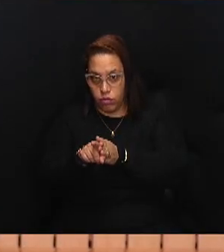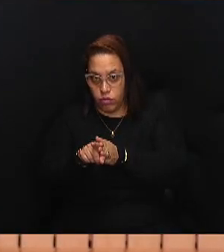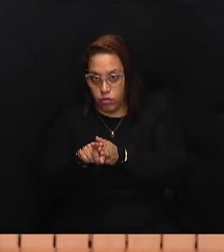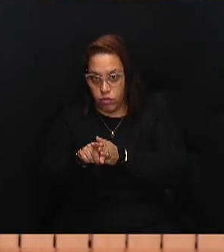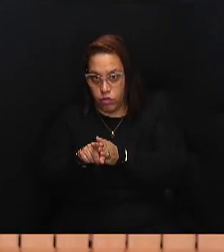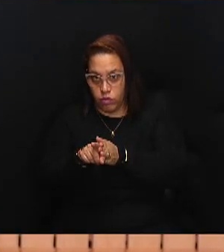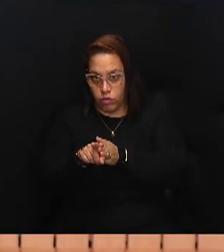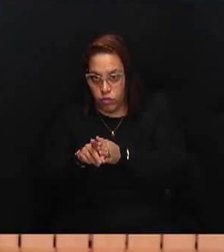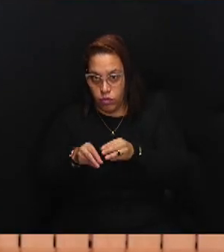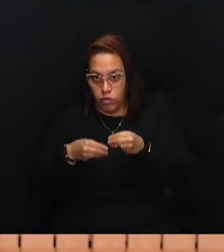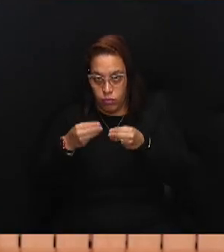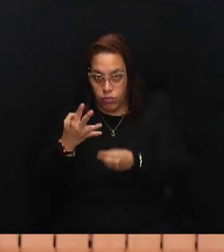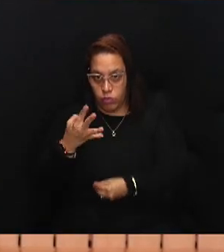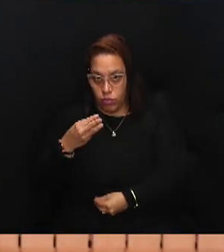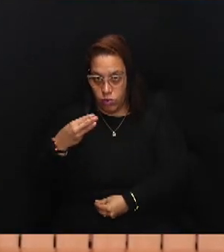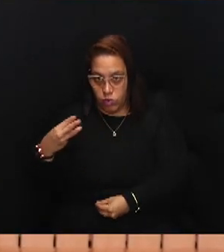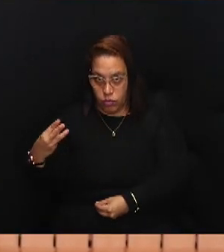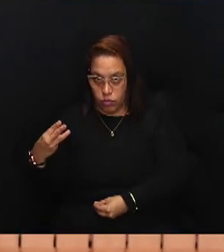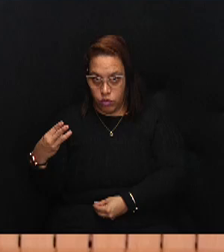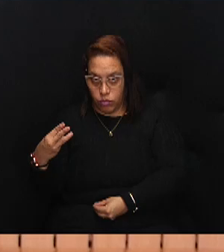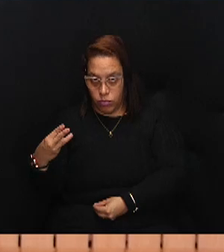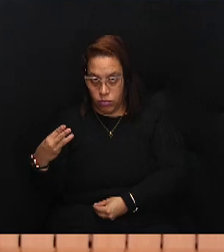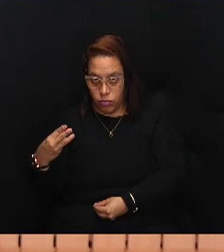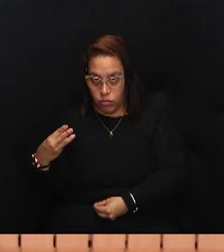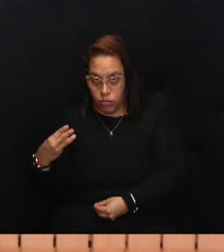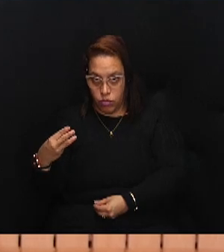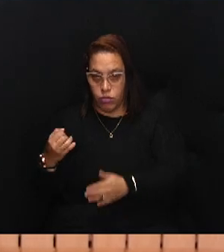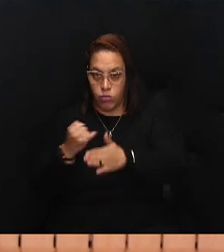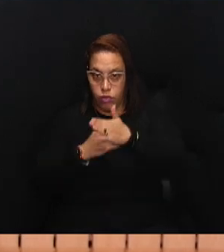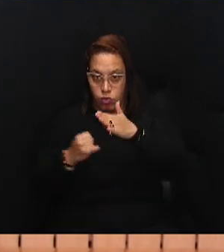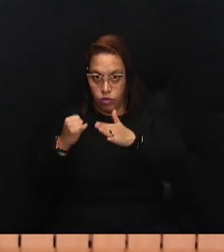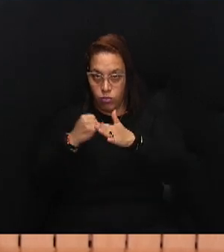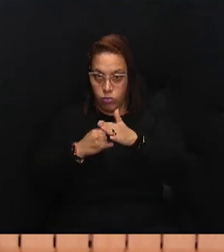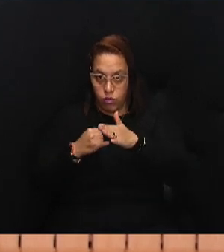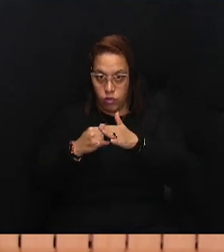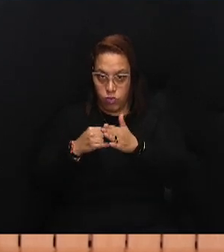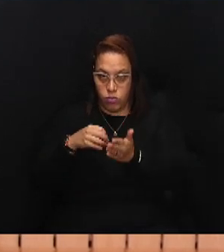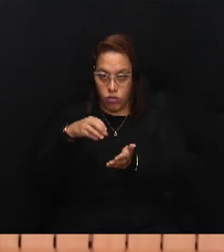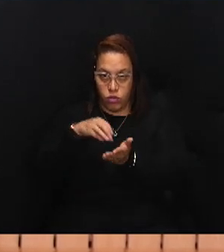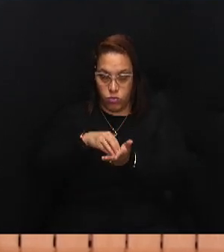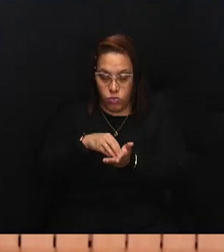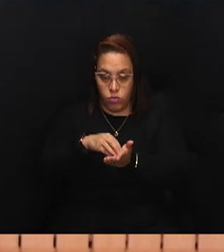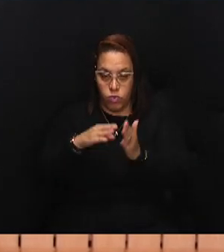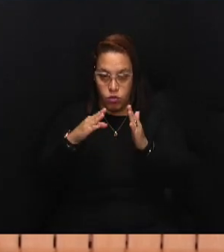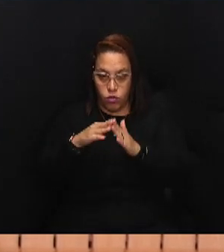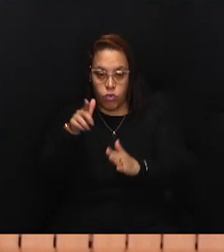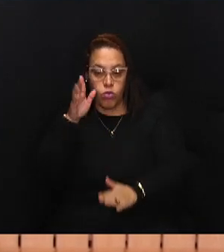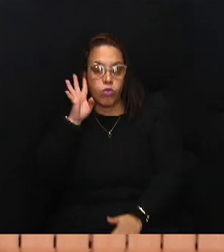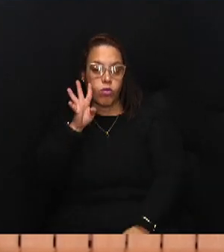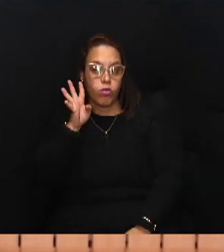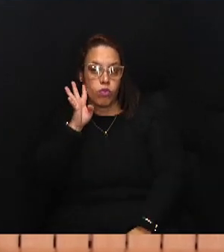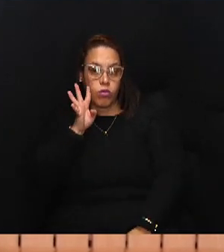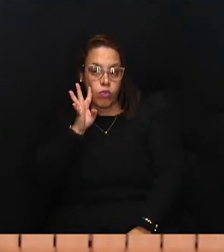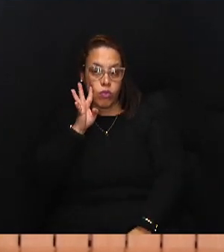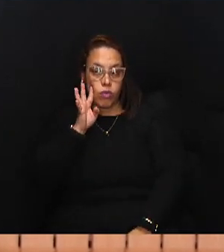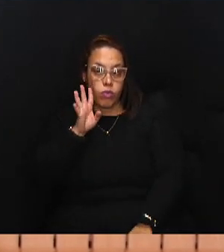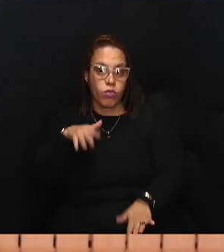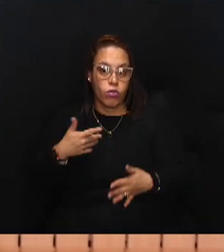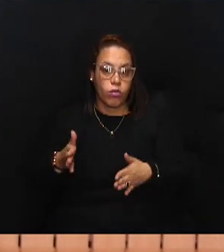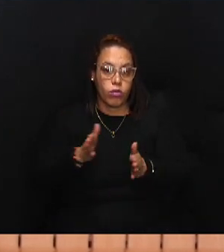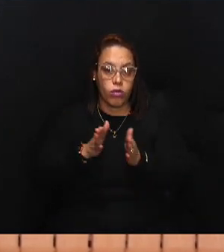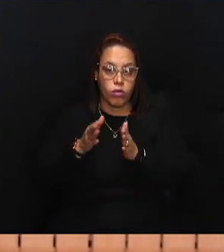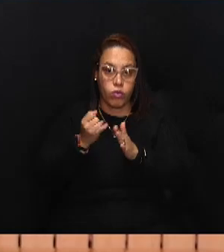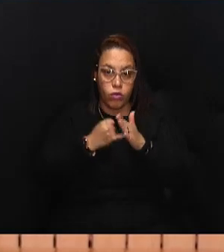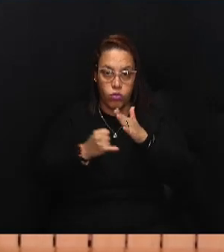Foram entregues 43 instituições do selo Moradia Legal. Qual é o caminho para as